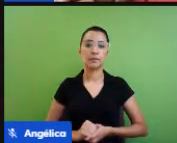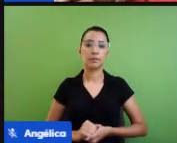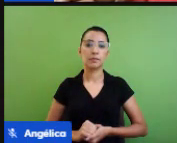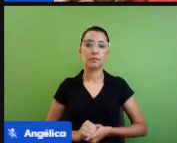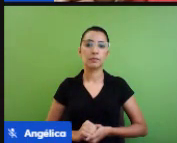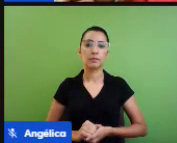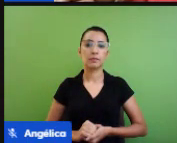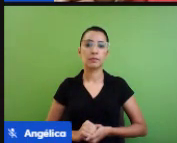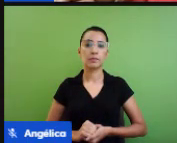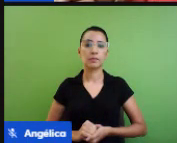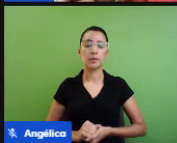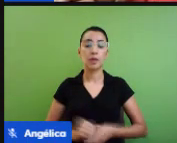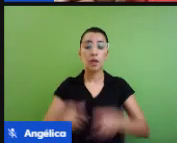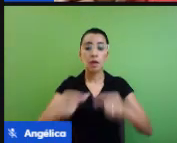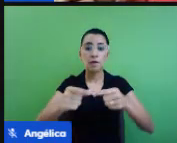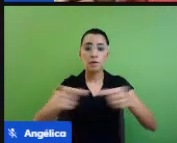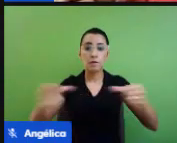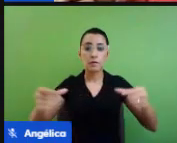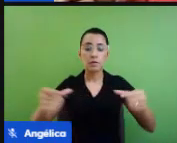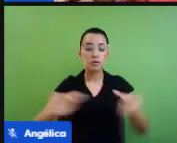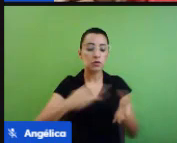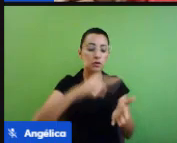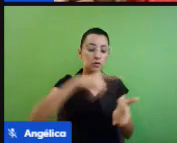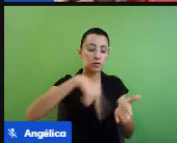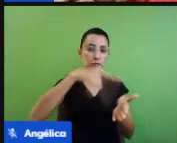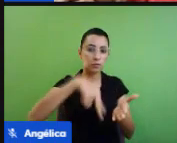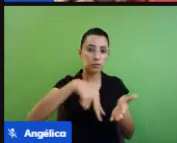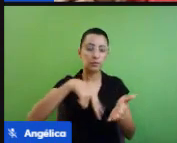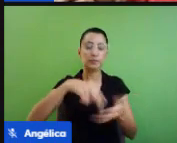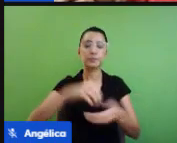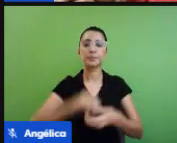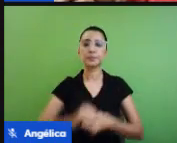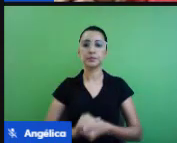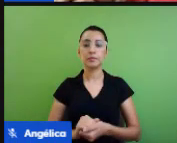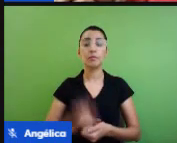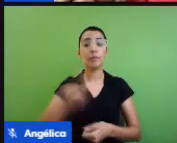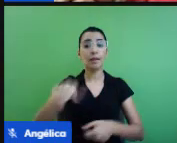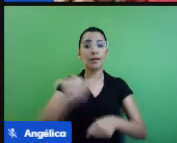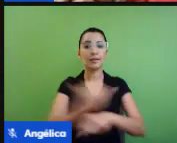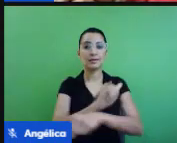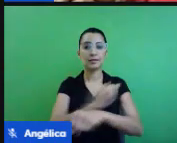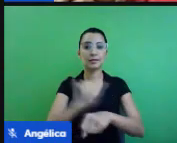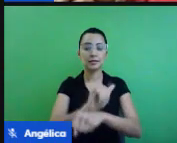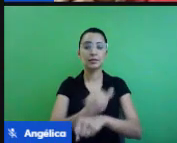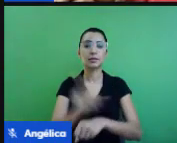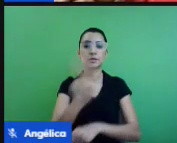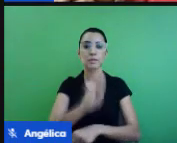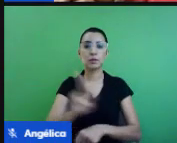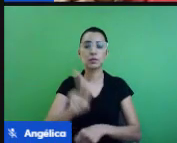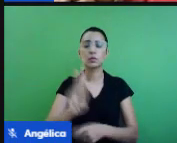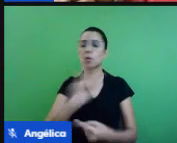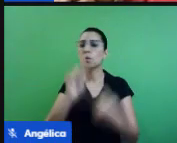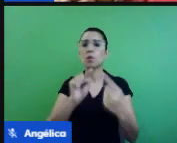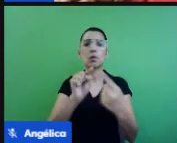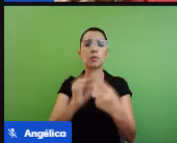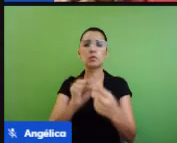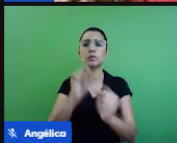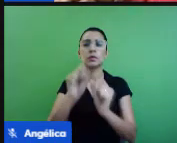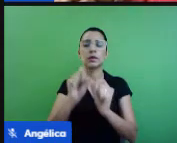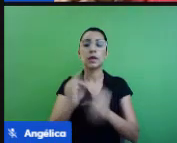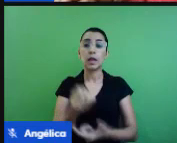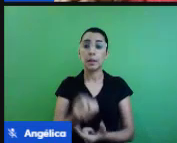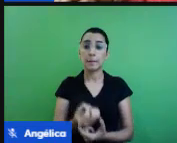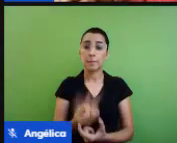As fichas de leitura. As fichas de leitura são estratégias utilizadas como objetivo de alfabetizar